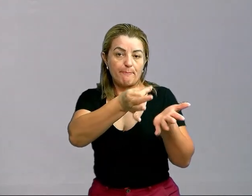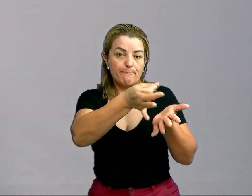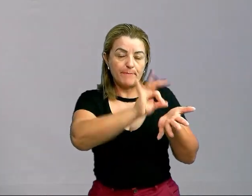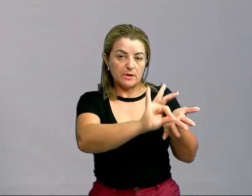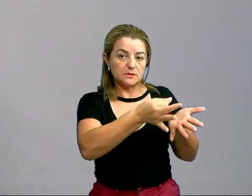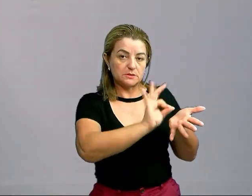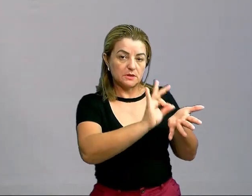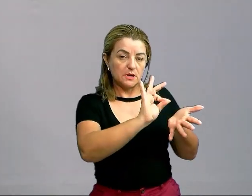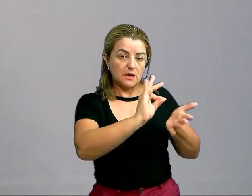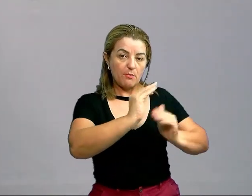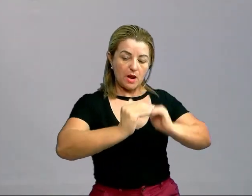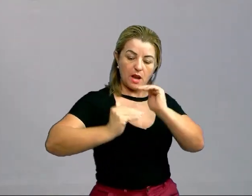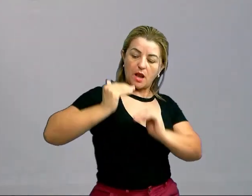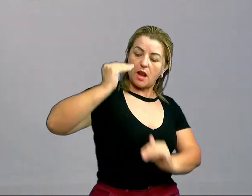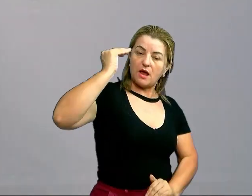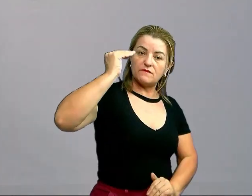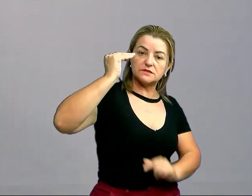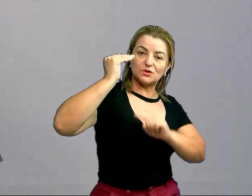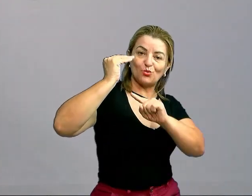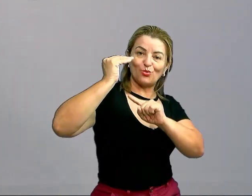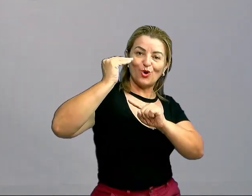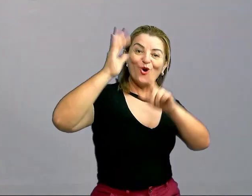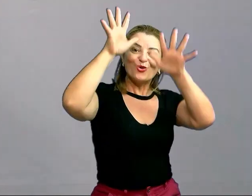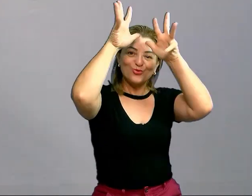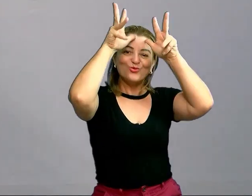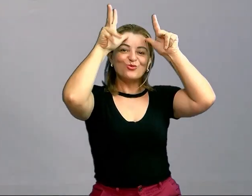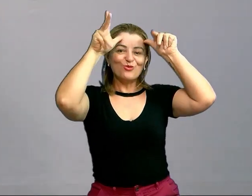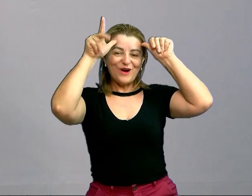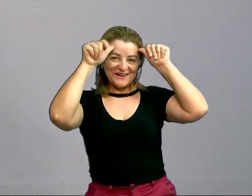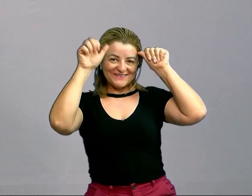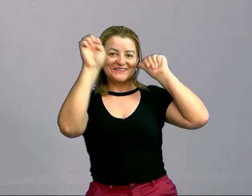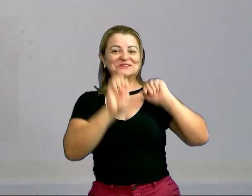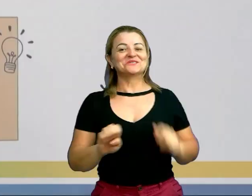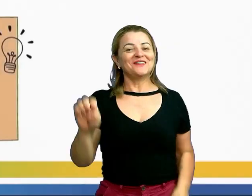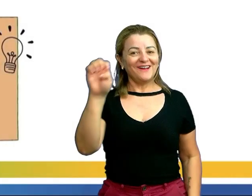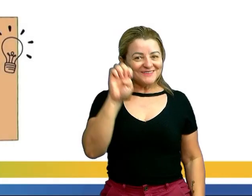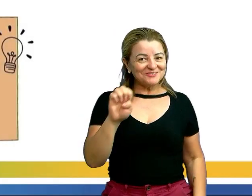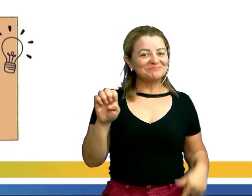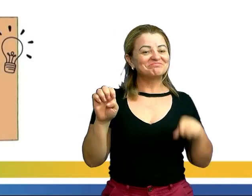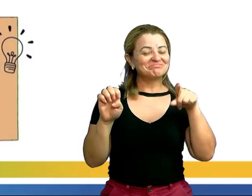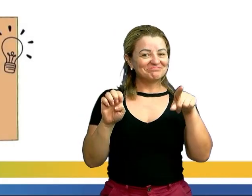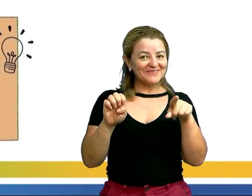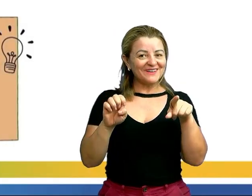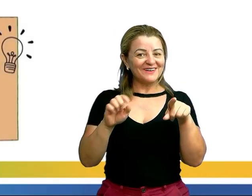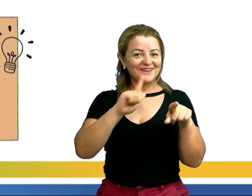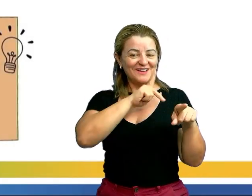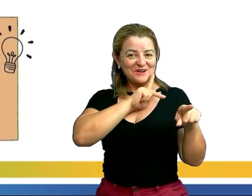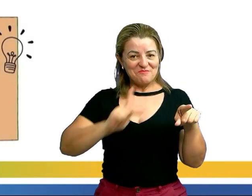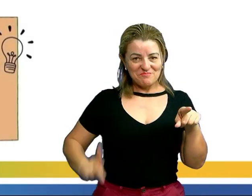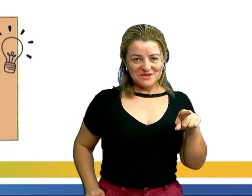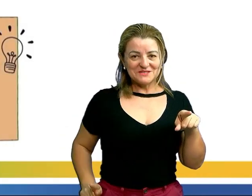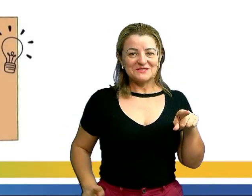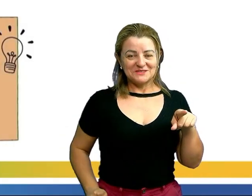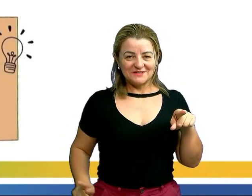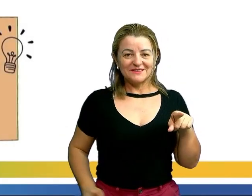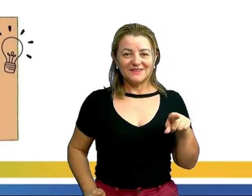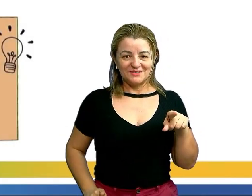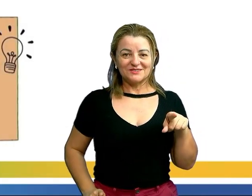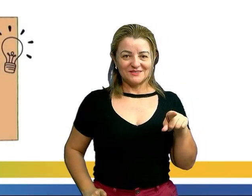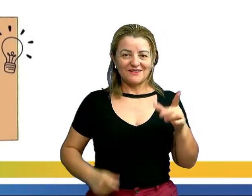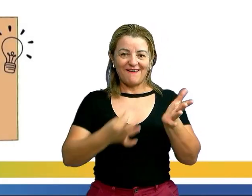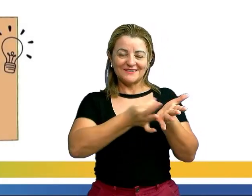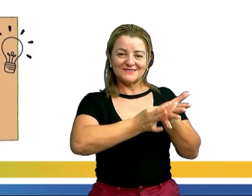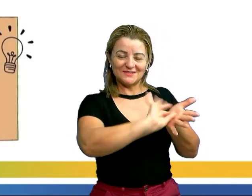da elevação do nosso estado do Acre, né, a estado. Né? Então, o João Goulart já entra aí na história do Acre